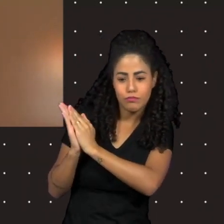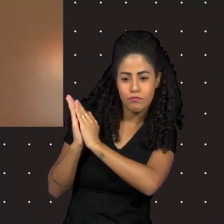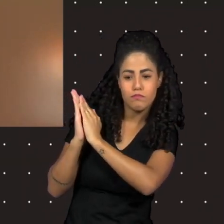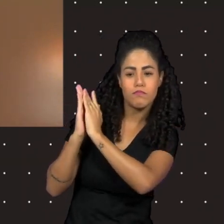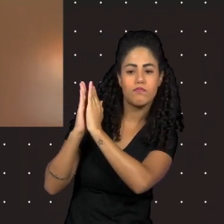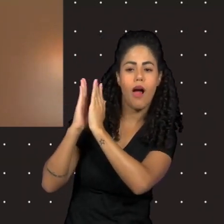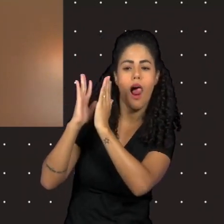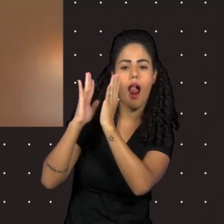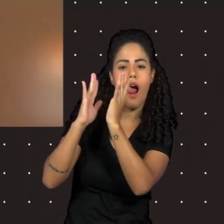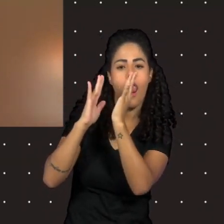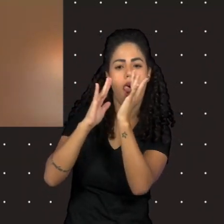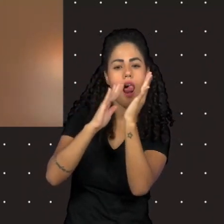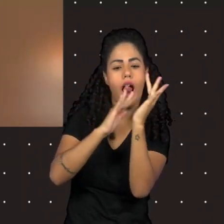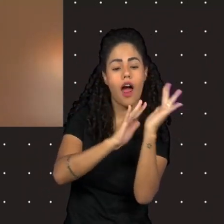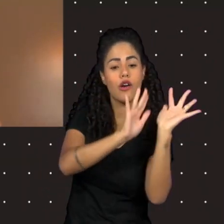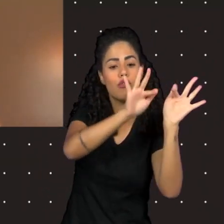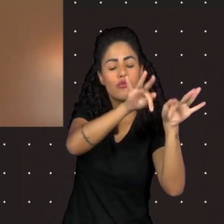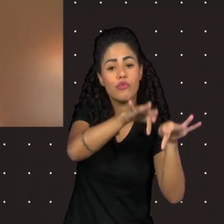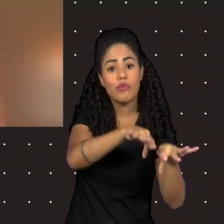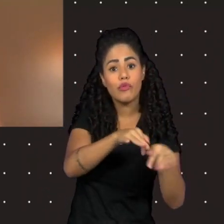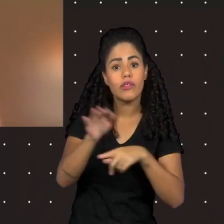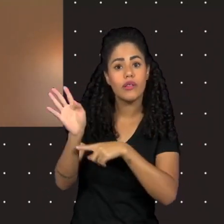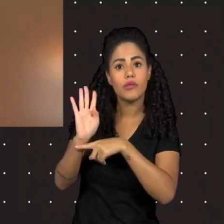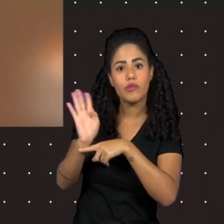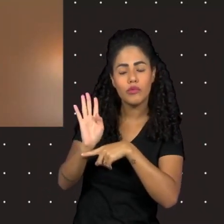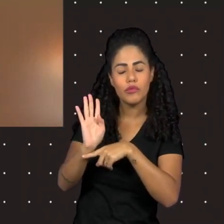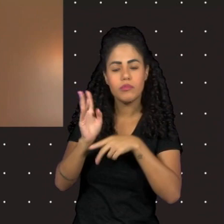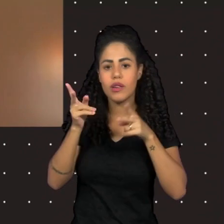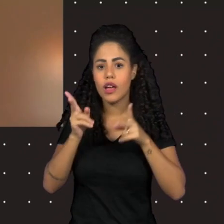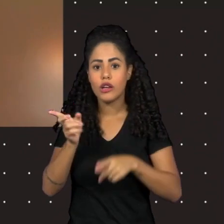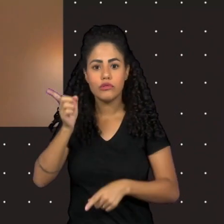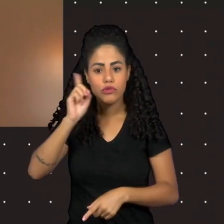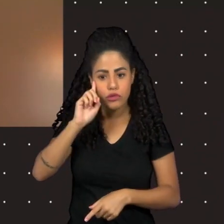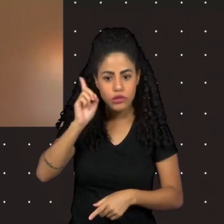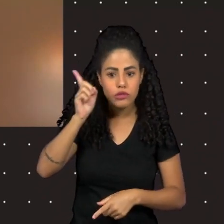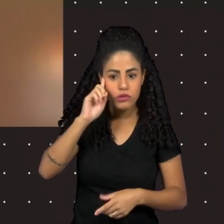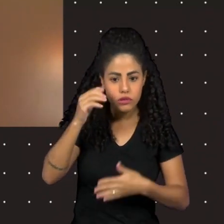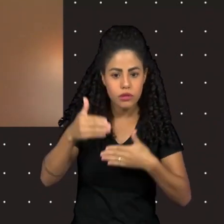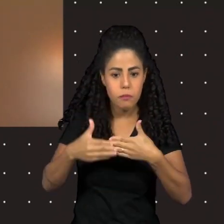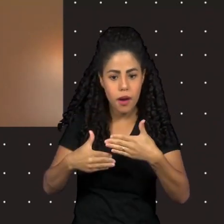coração, porque parecia que dia após dia a gente ia aprimorando